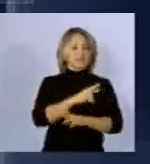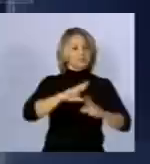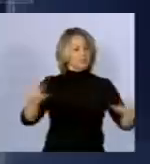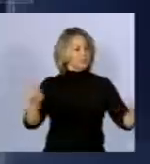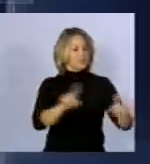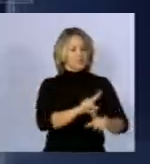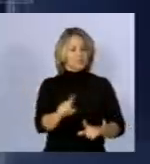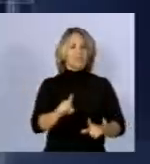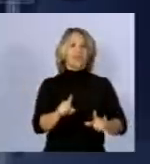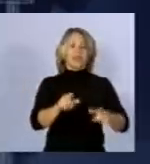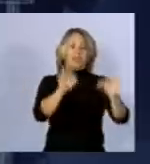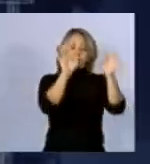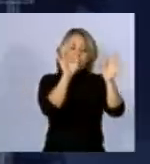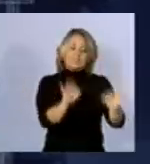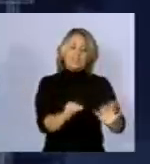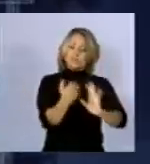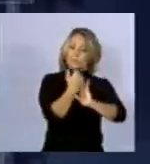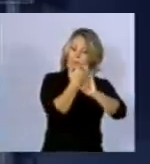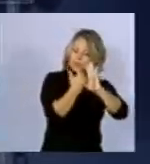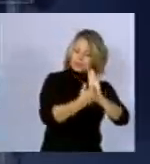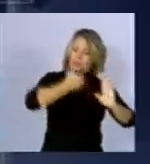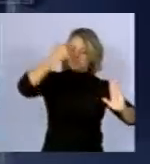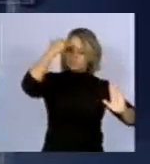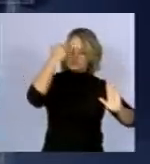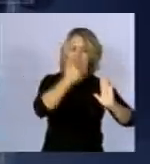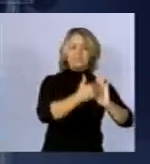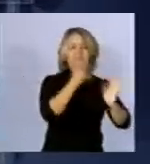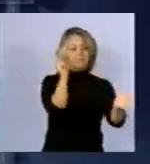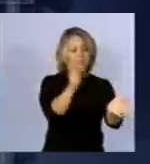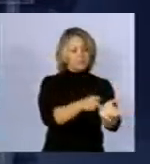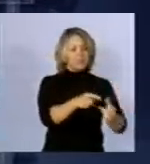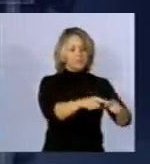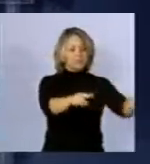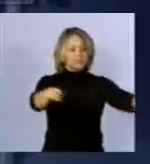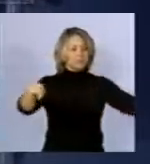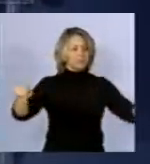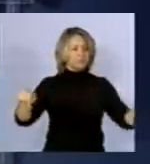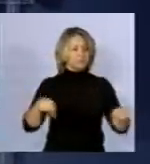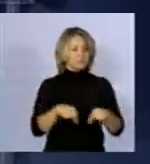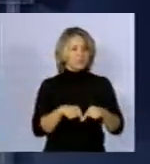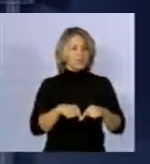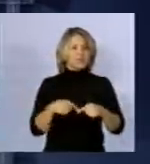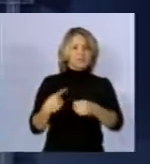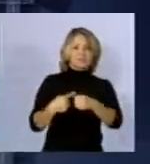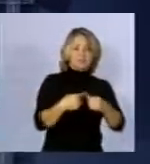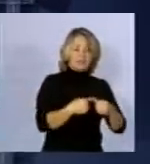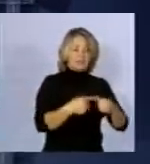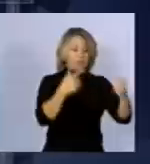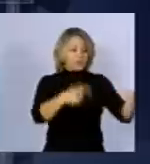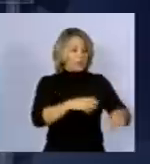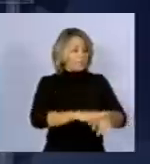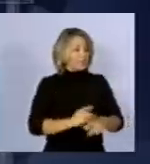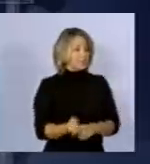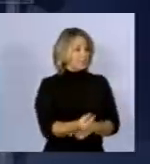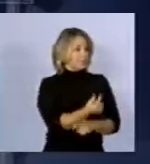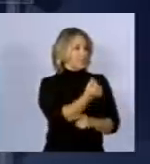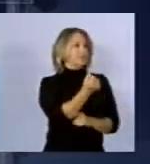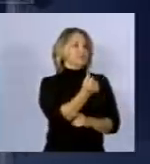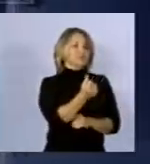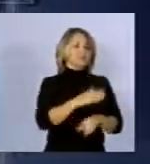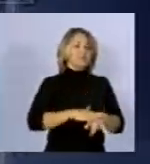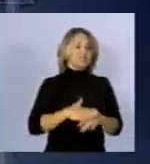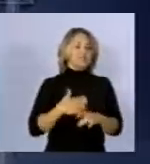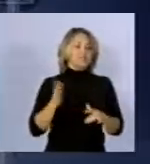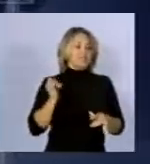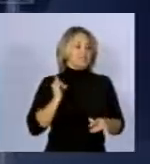foi o padrão ideal de ocupação urbana que a gente adotou no país eh uma das áreas mais valorizadas de São Paulo e